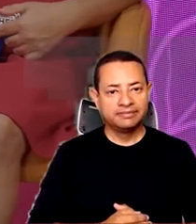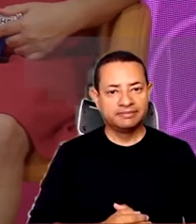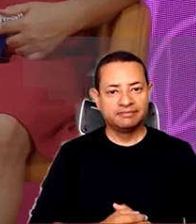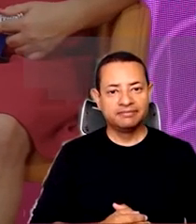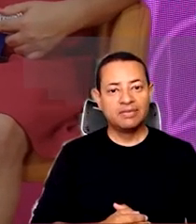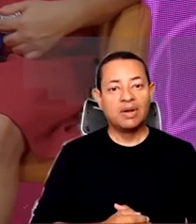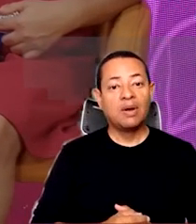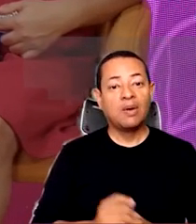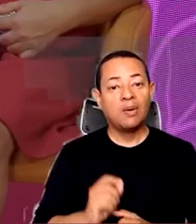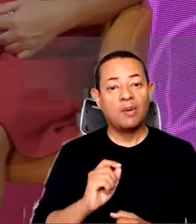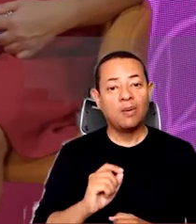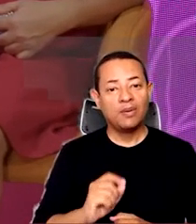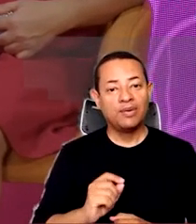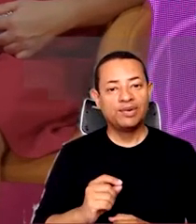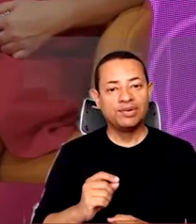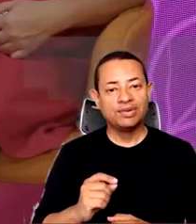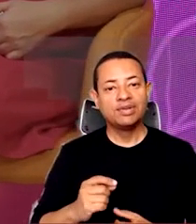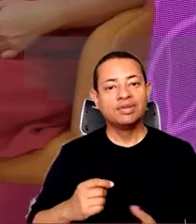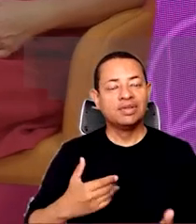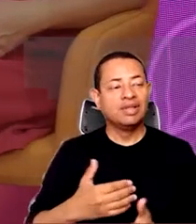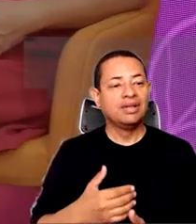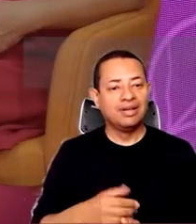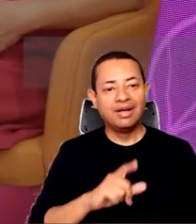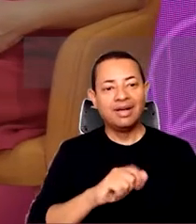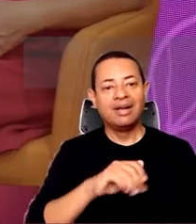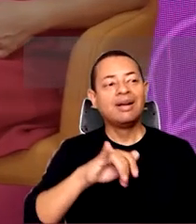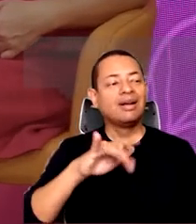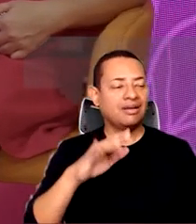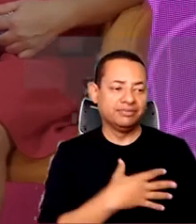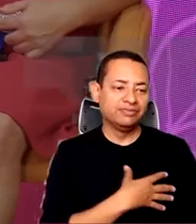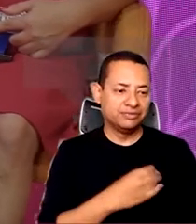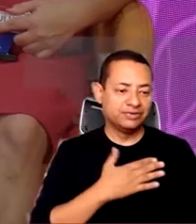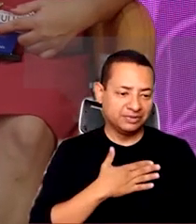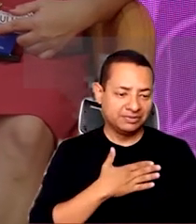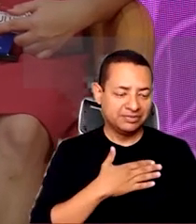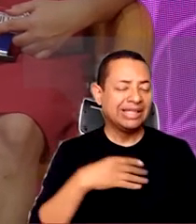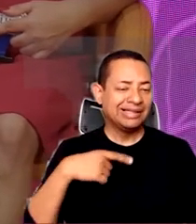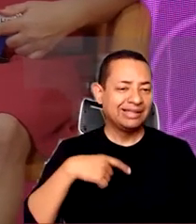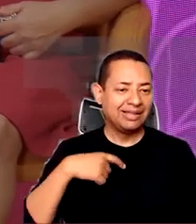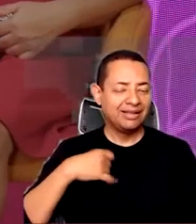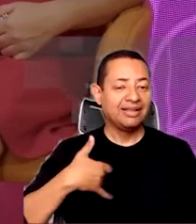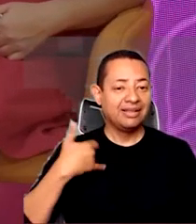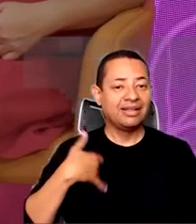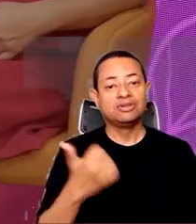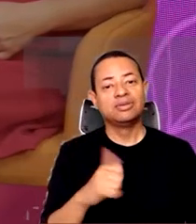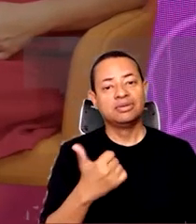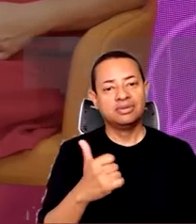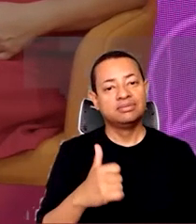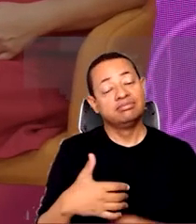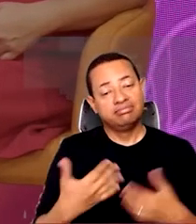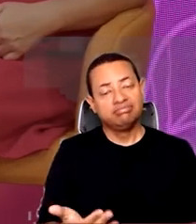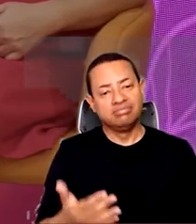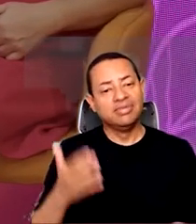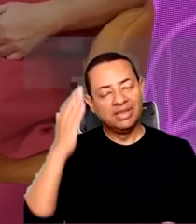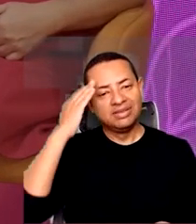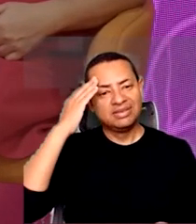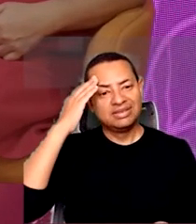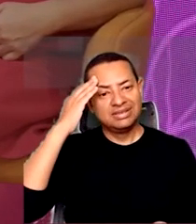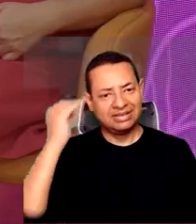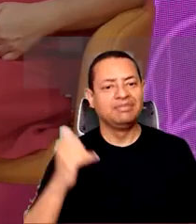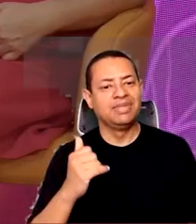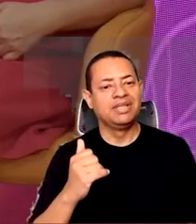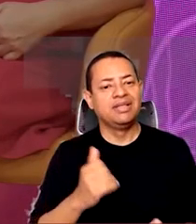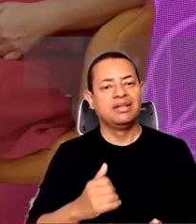eh tá se acabando né porque a Laura tem 11 anos né minha filha tá com 11 anos então eu sabia que ia